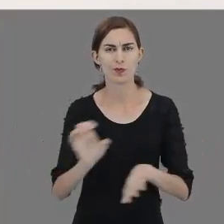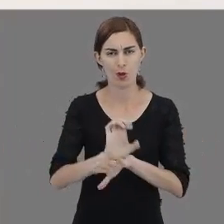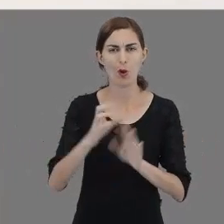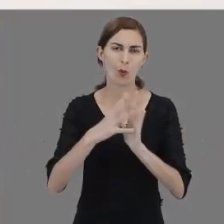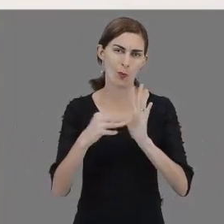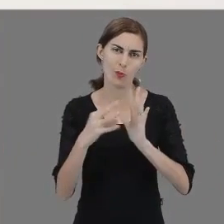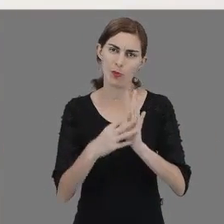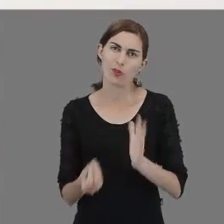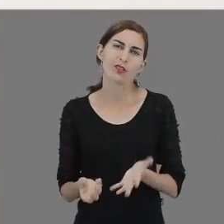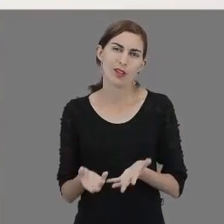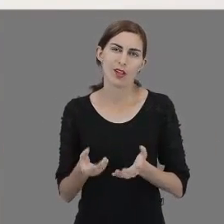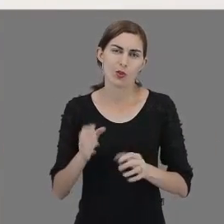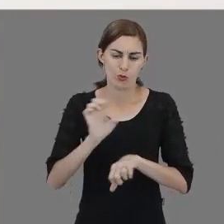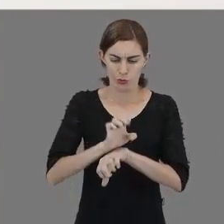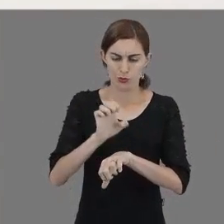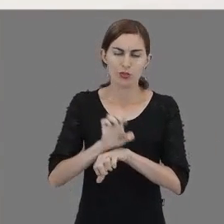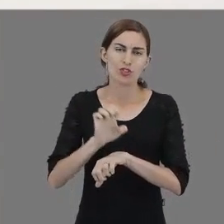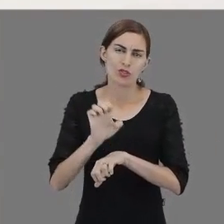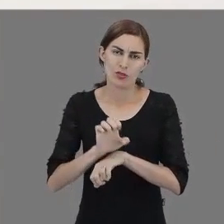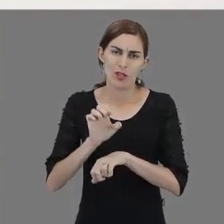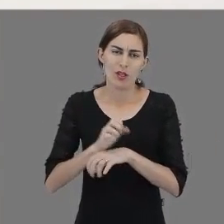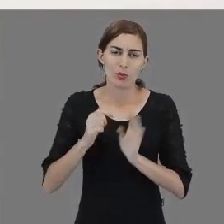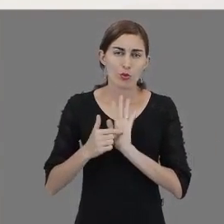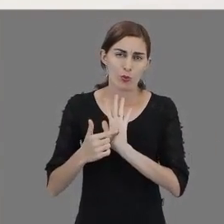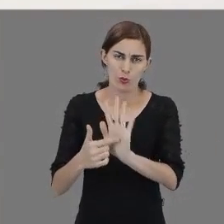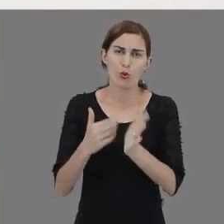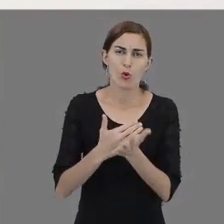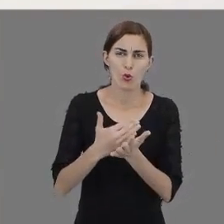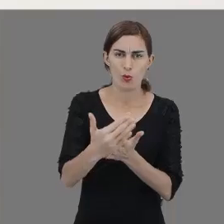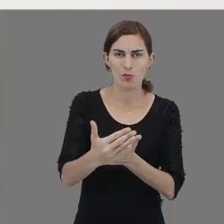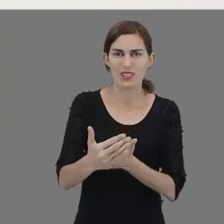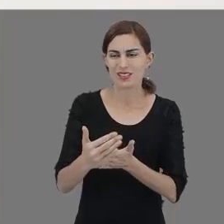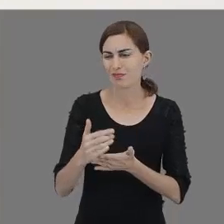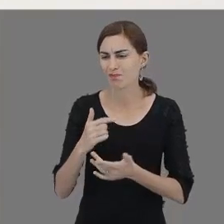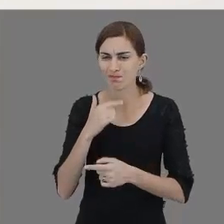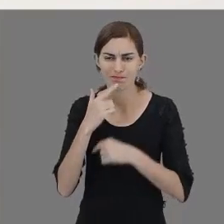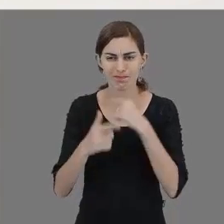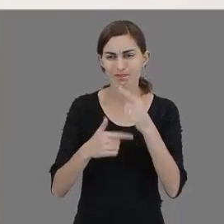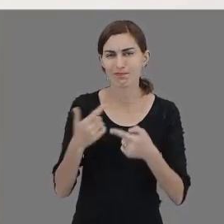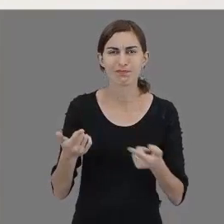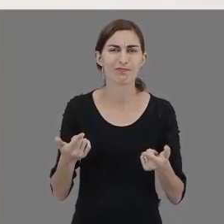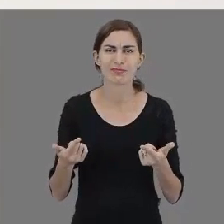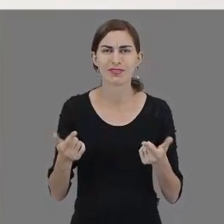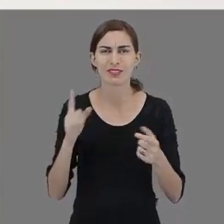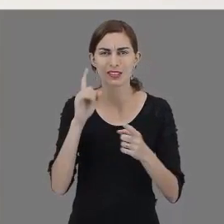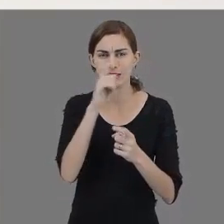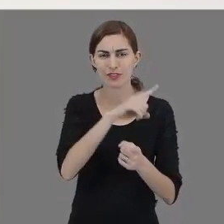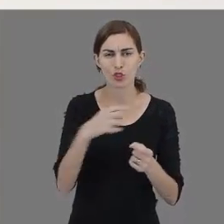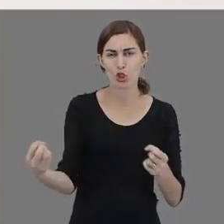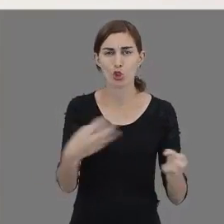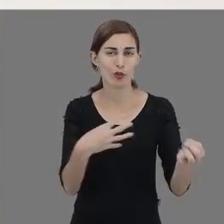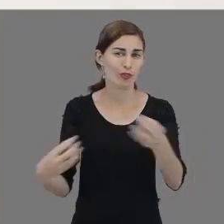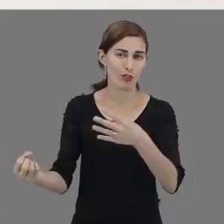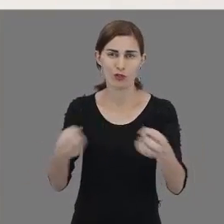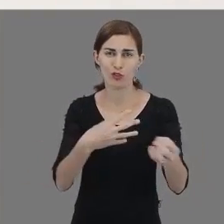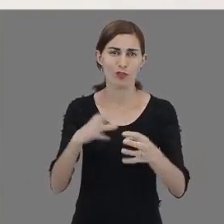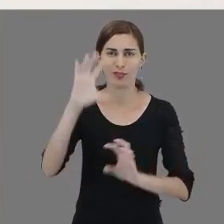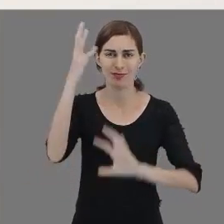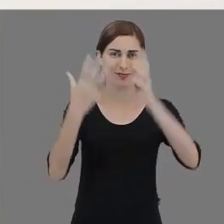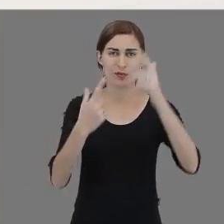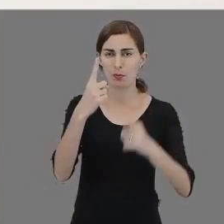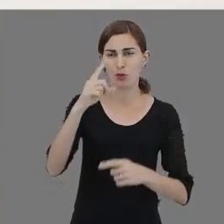modelo não mais se suporta, porque o Estado ele começa a se mostrar ineficiente, tendo em vista os novos acontecimentos. A gente